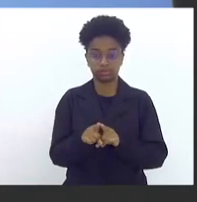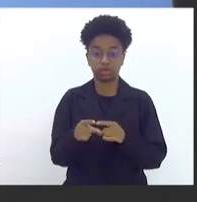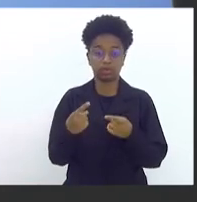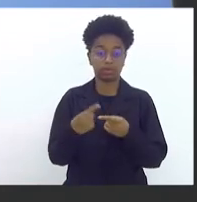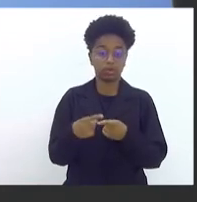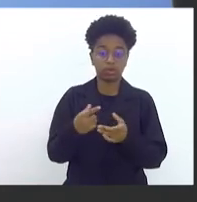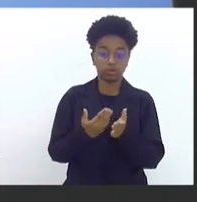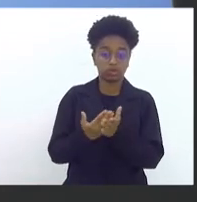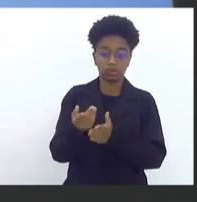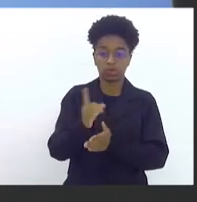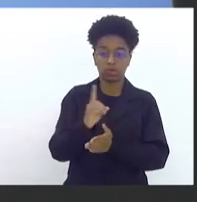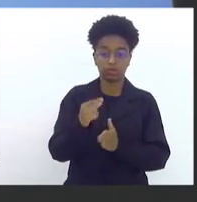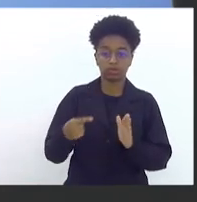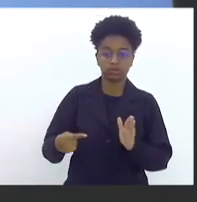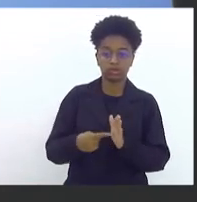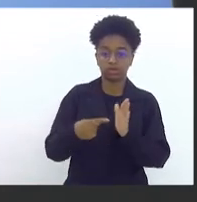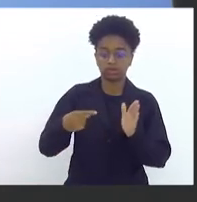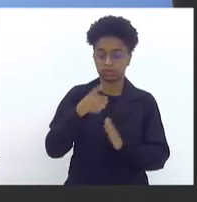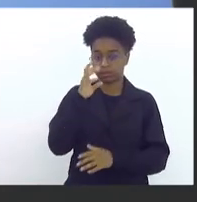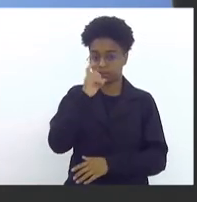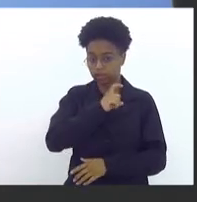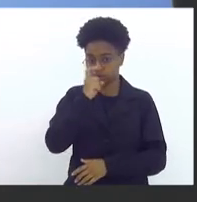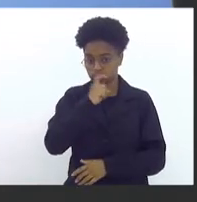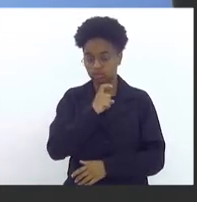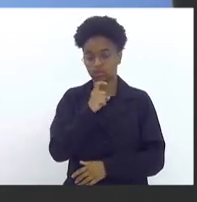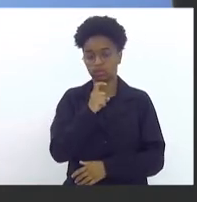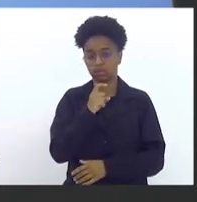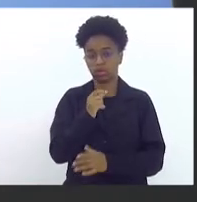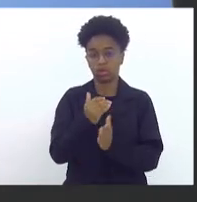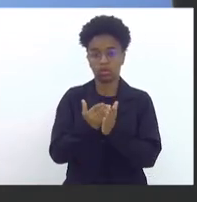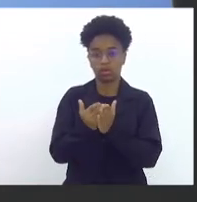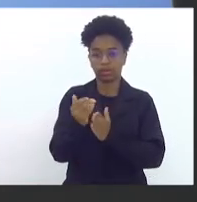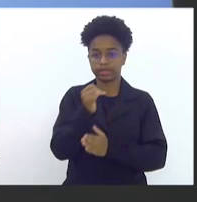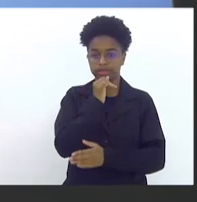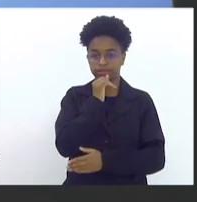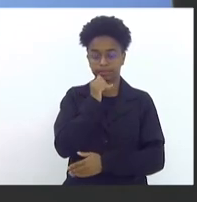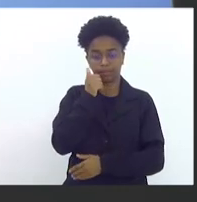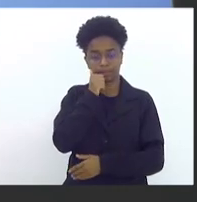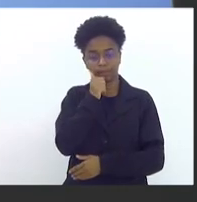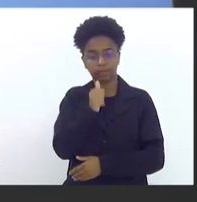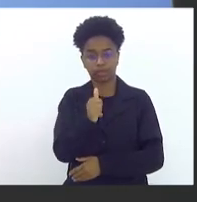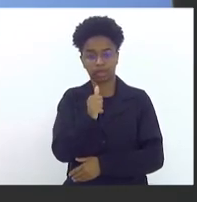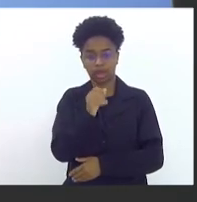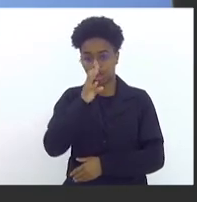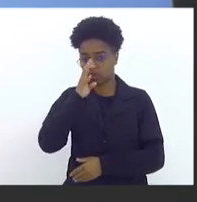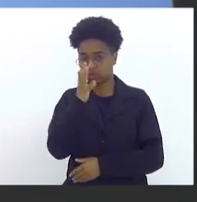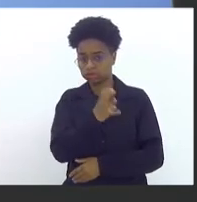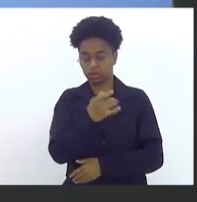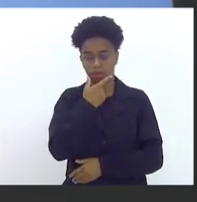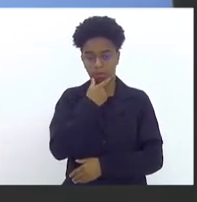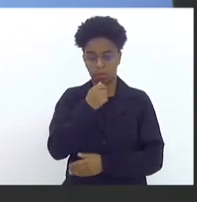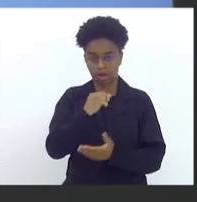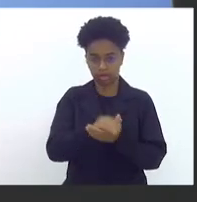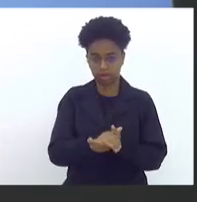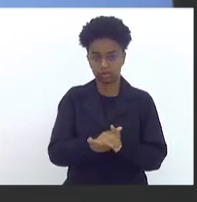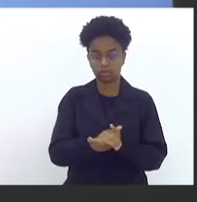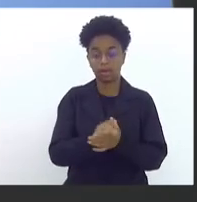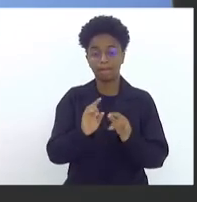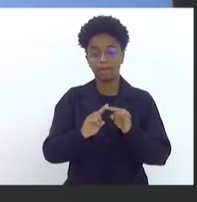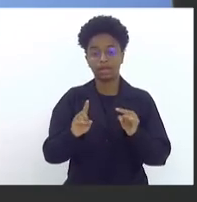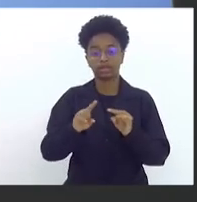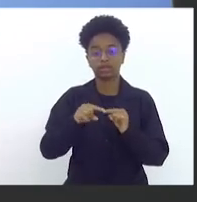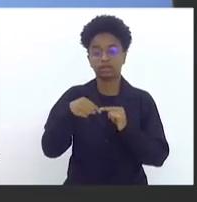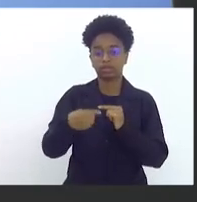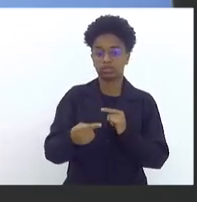começou como a denunciação caluniosa começou por exemplo uma mulher acusando marido de agressão mas no final o promotor